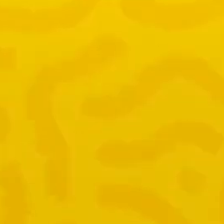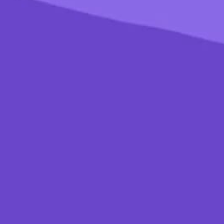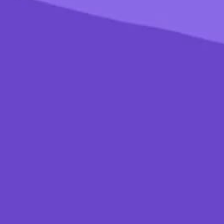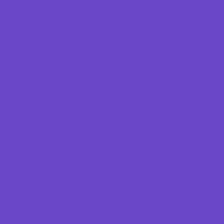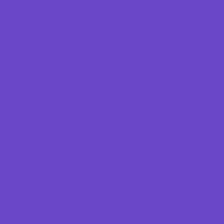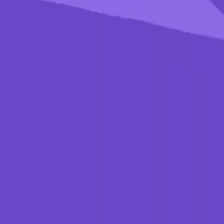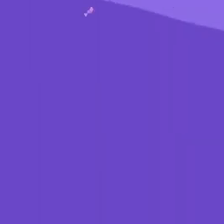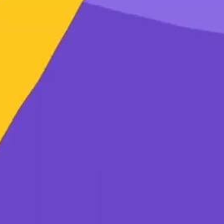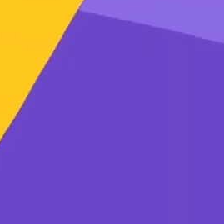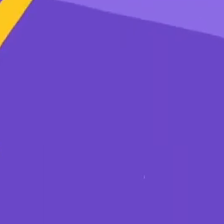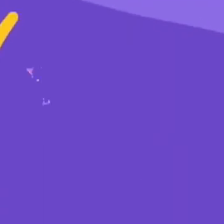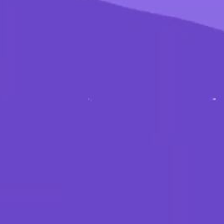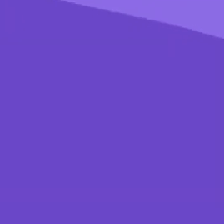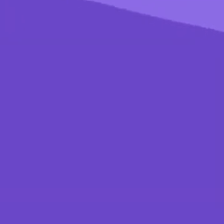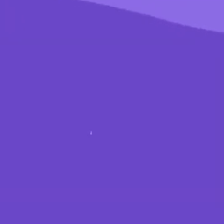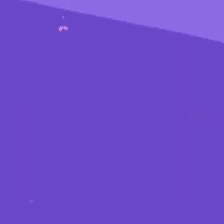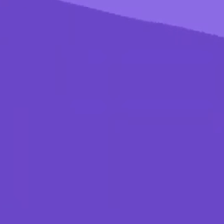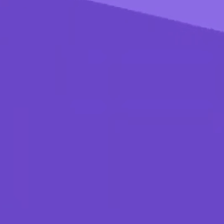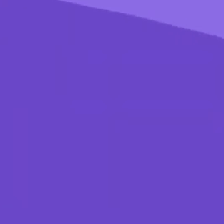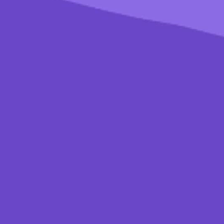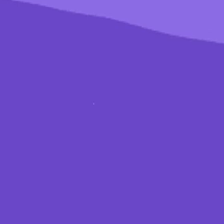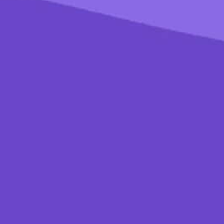Reconstrução.